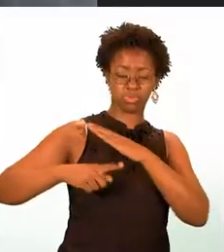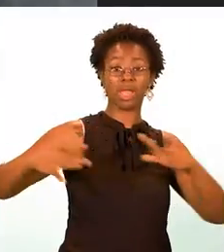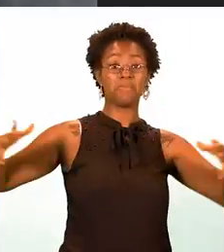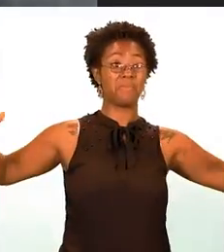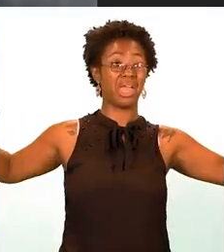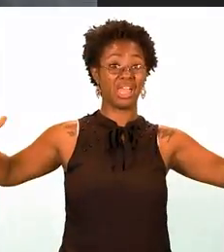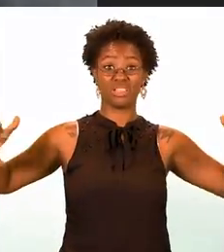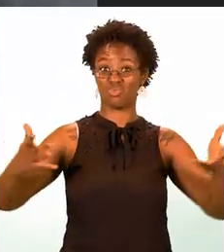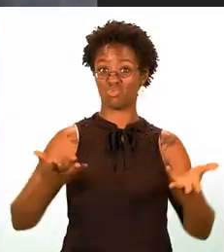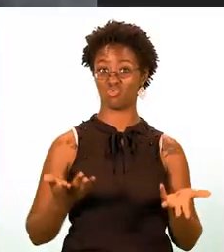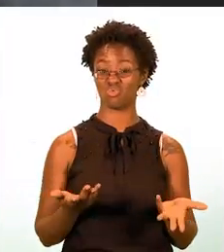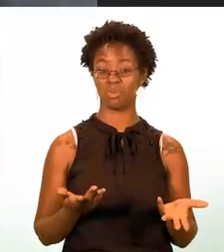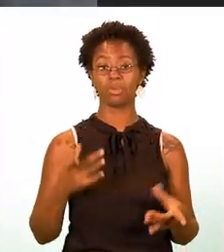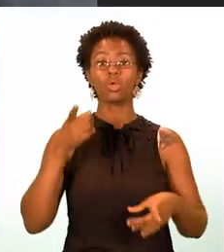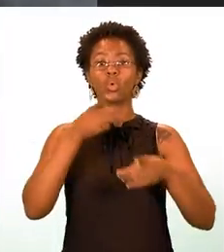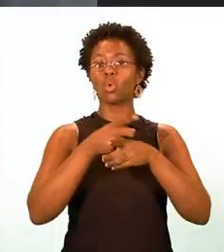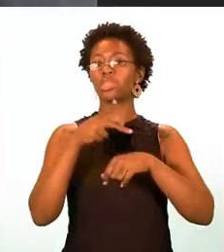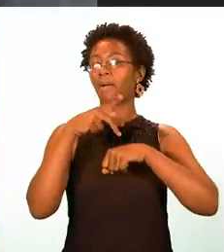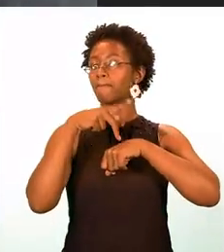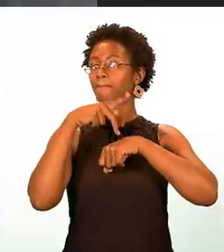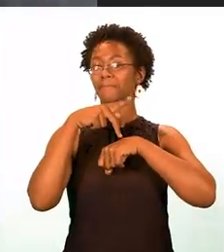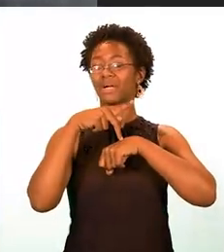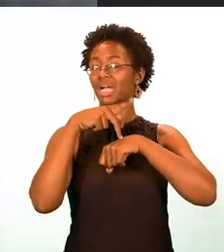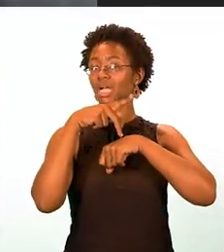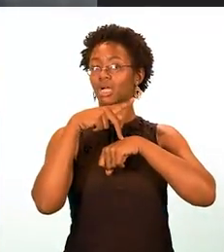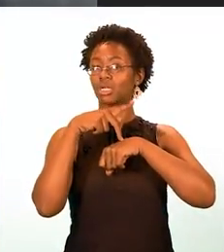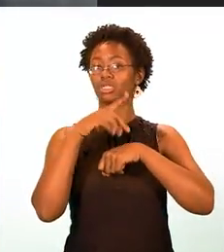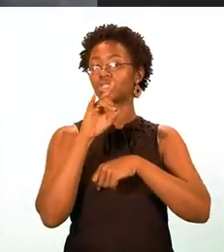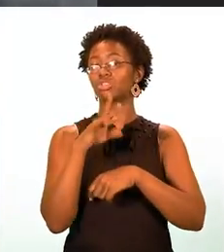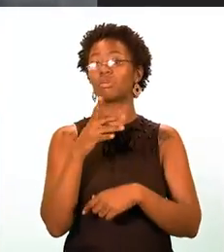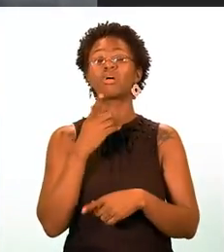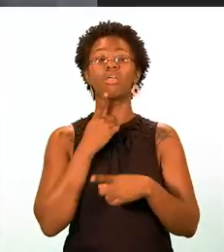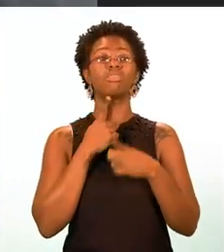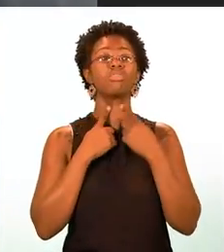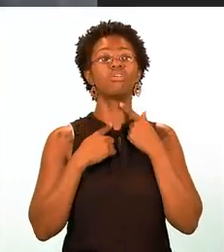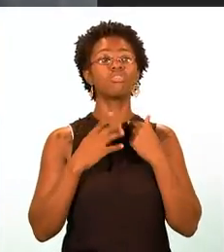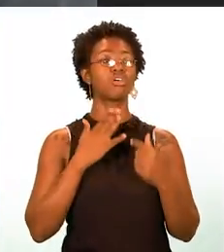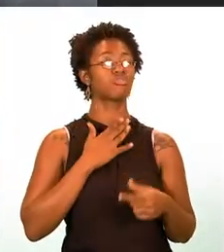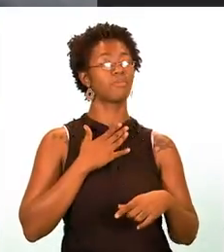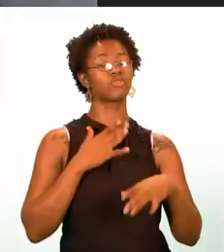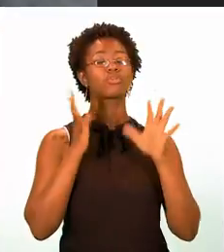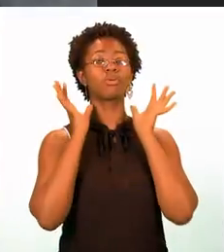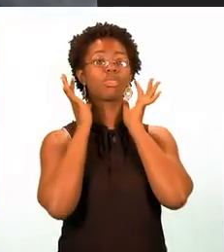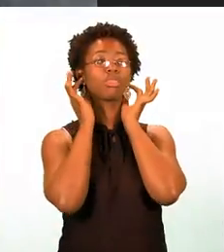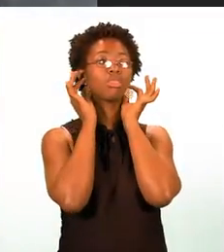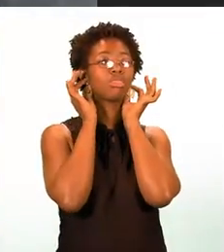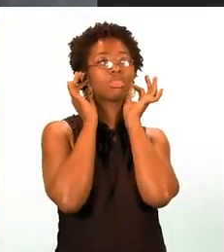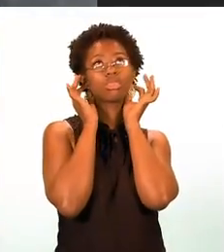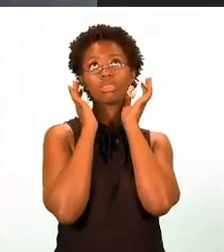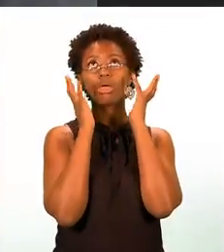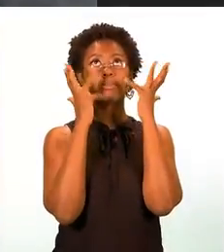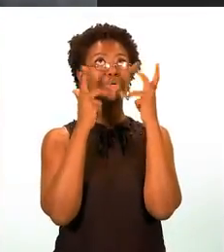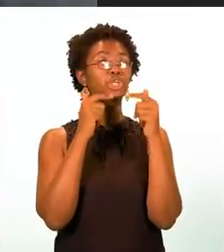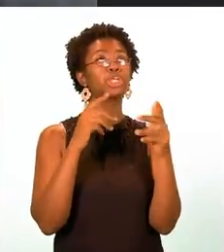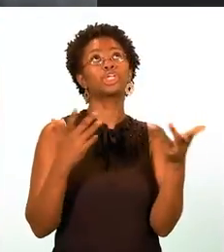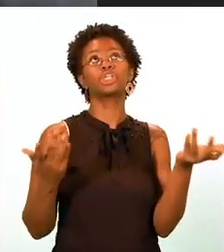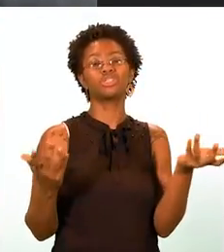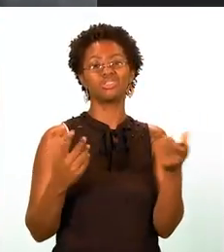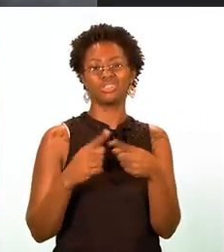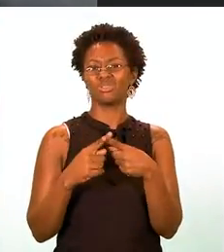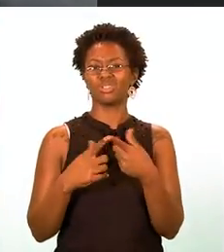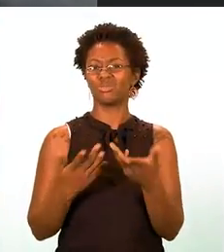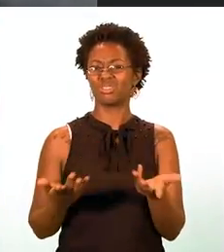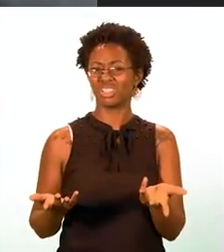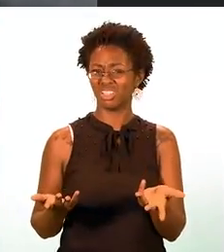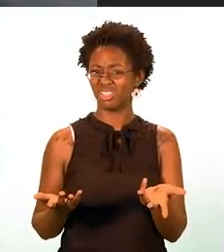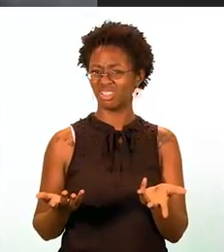daquela proporção para encontrar pedras para satisfazer o meu desejo, o teu desejo de ter uma pedra translúcida.